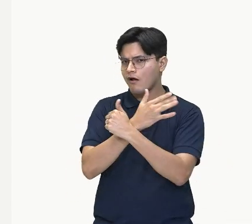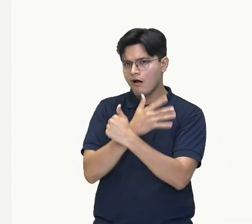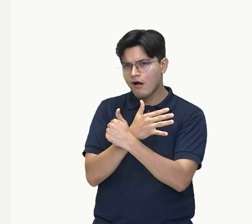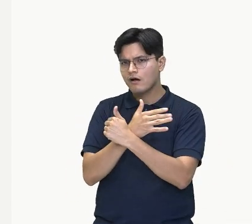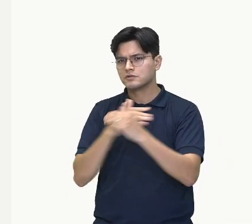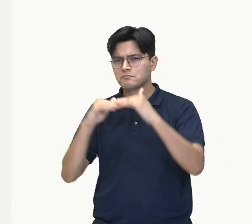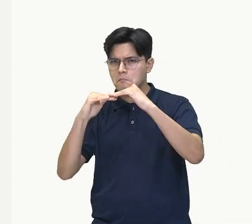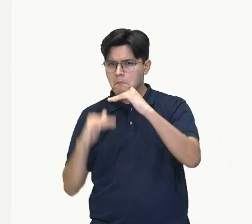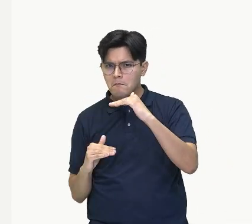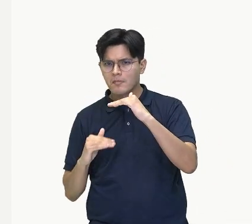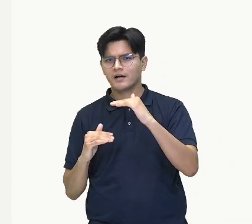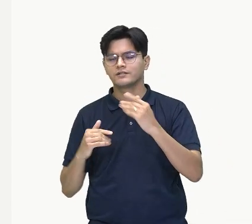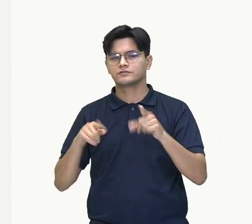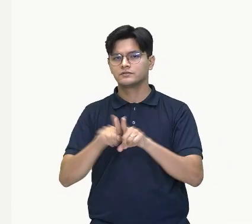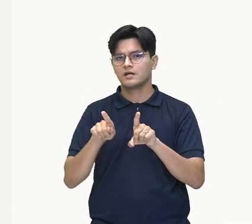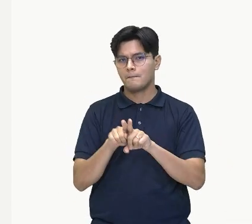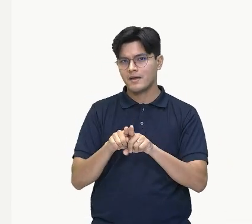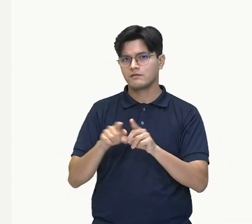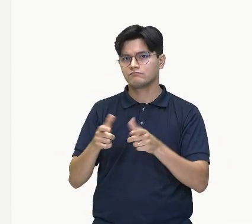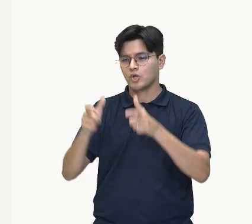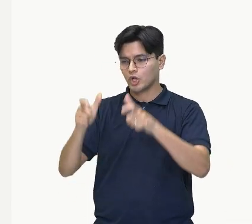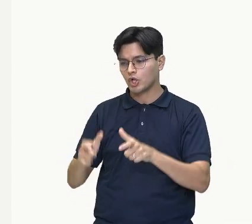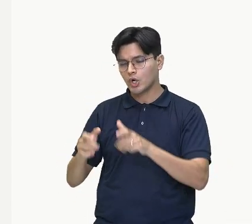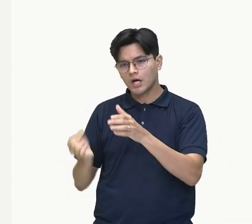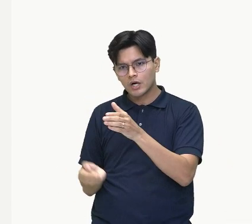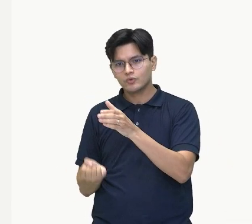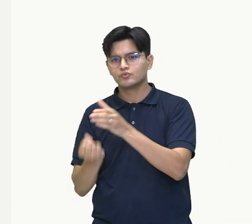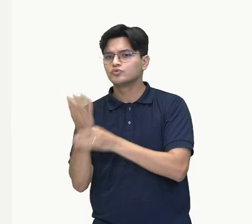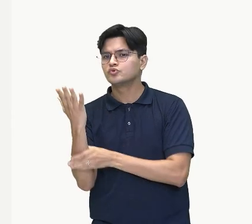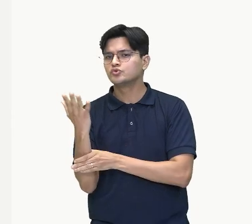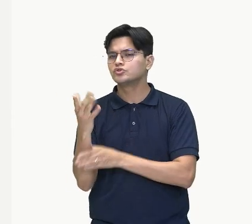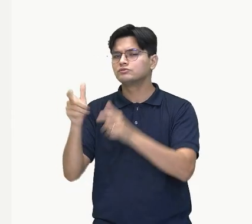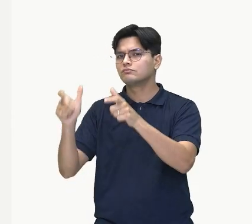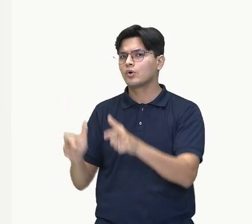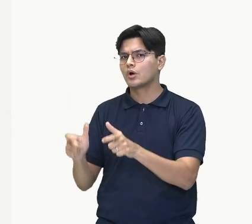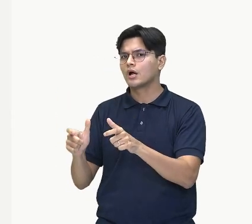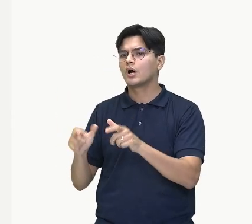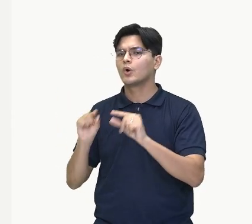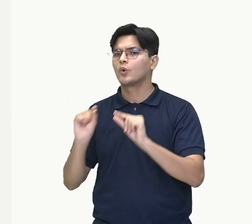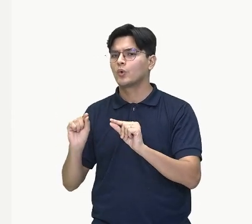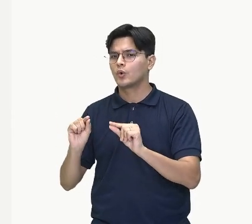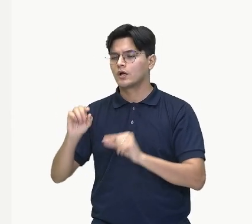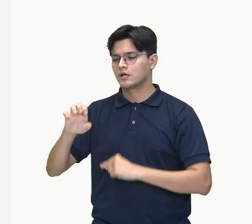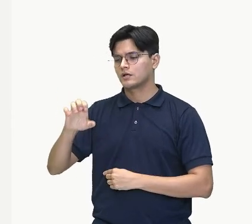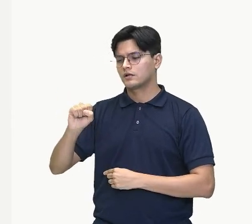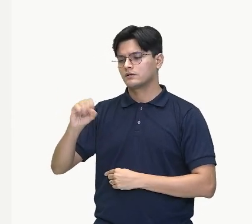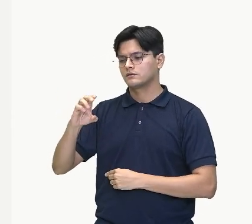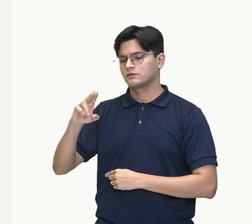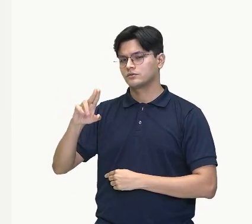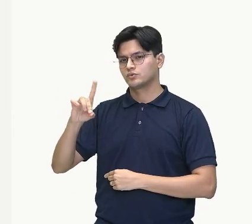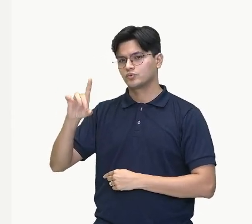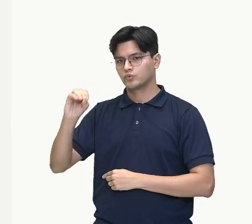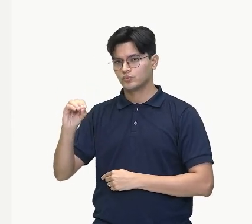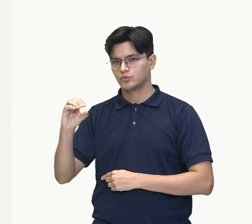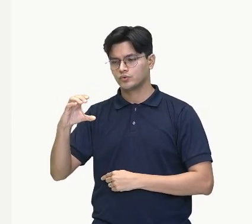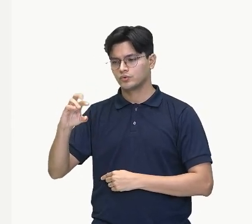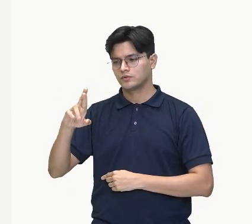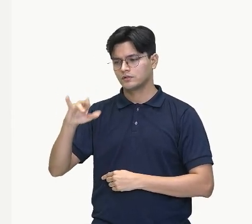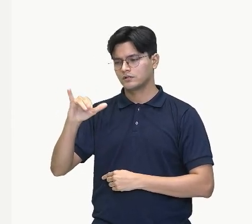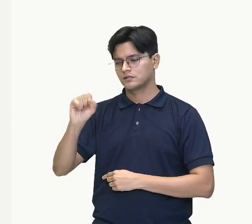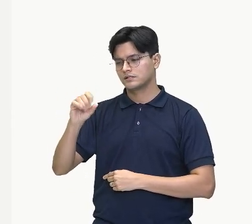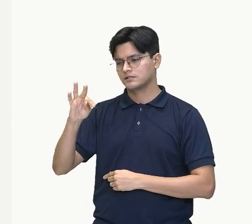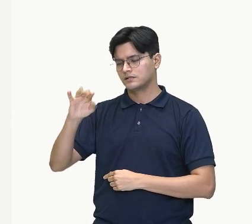A nascente desses rios, elas estão localizadas no escudo cristalino da Guiana e do